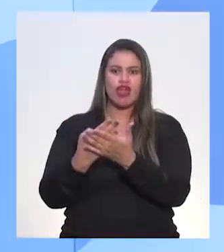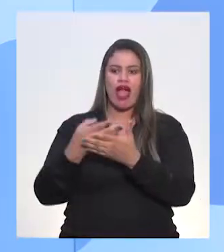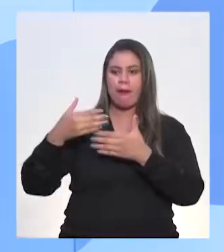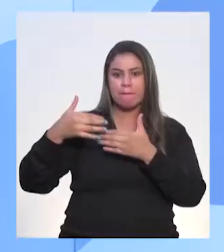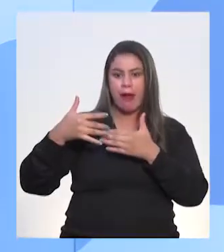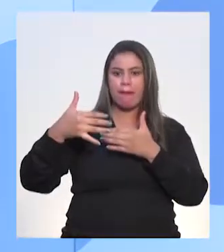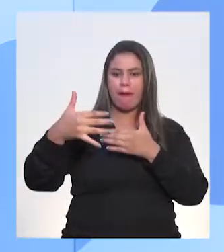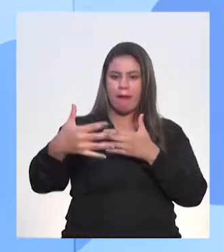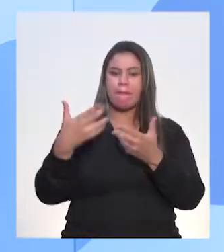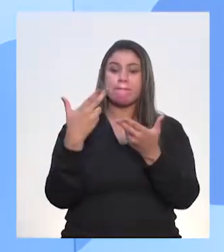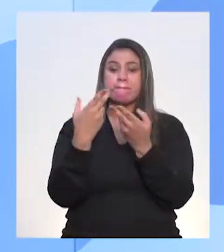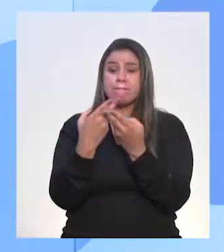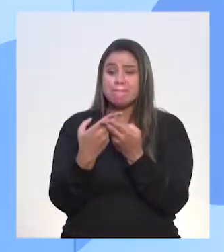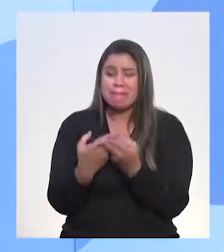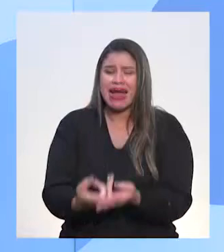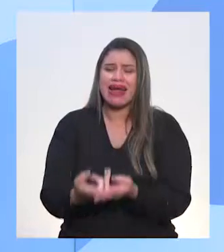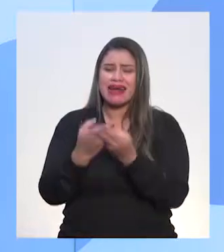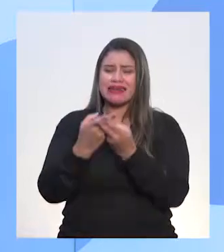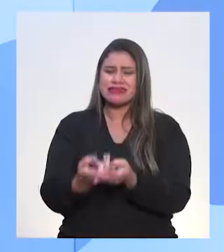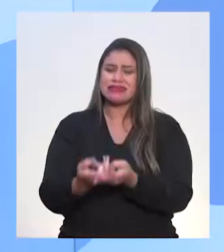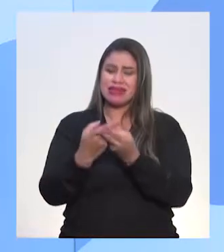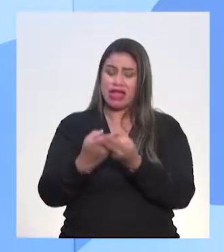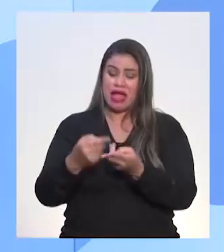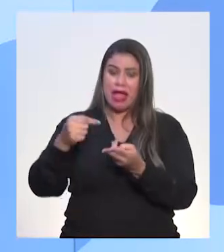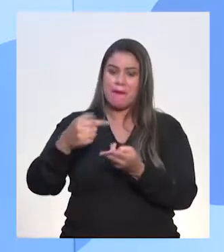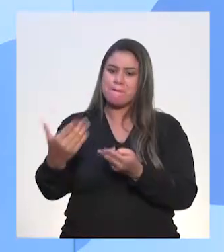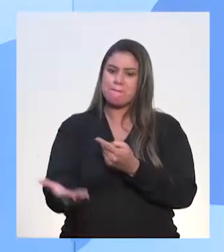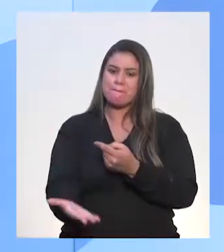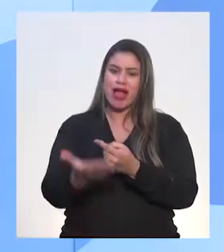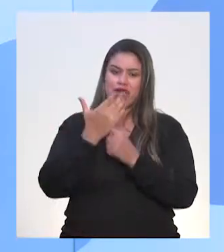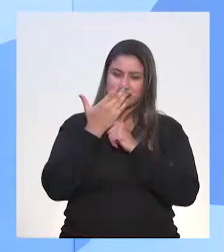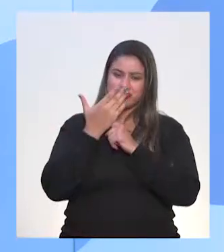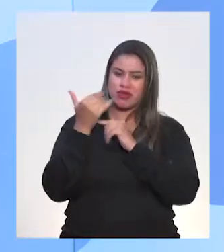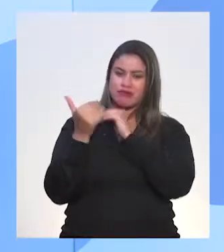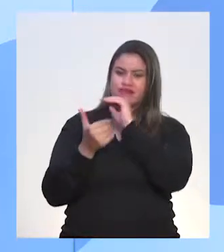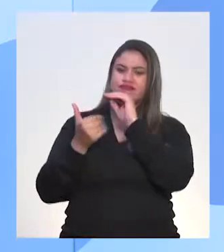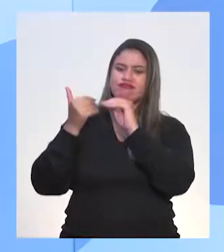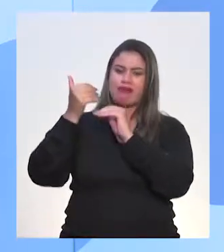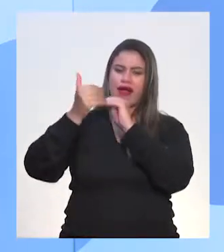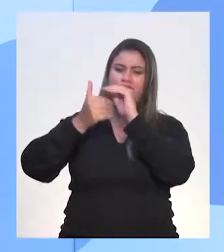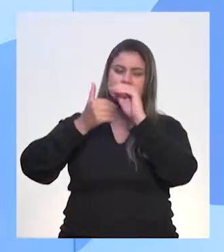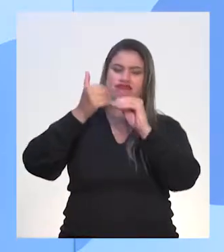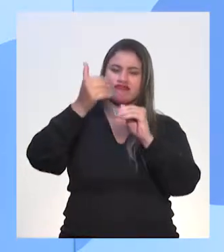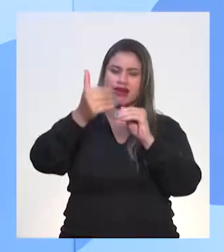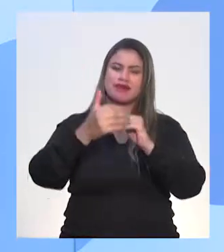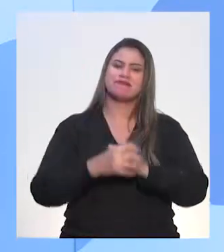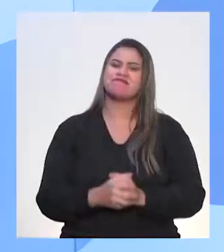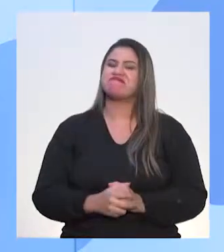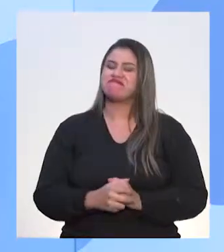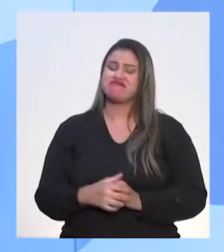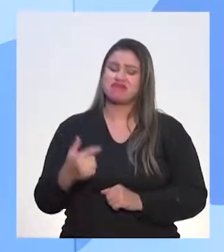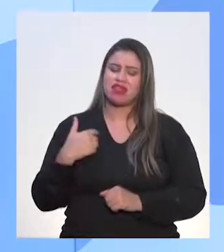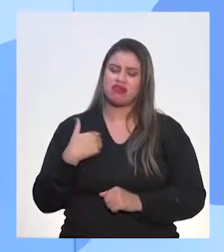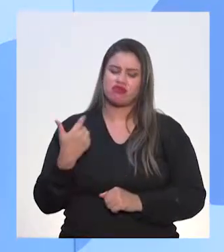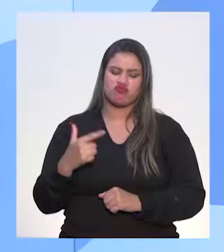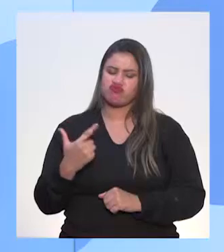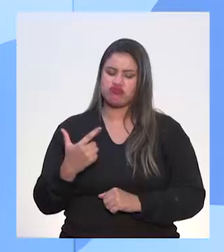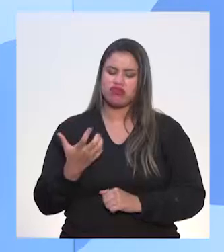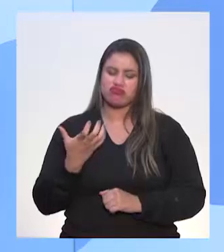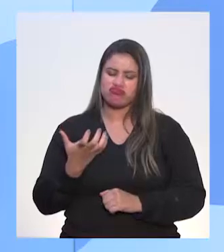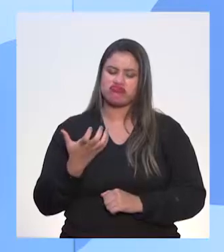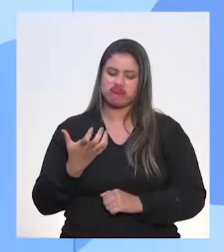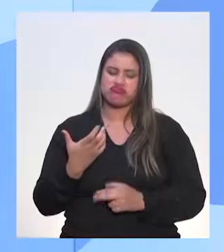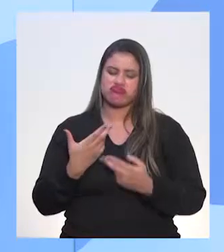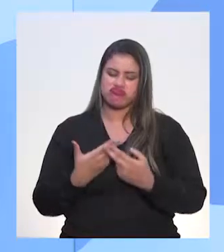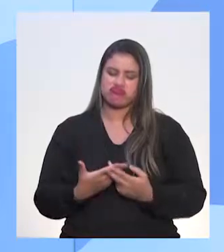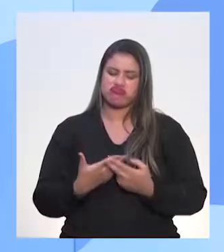no tempo ter paciência que as coisas vão Progresso com a professora Luanda disse é um poder que eu não tenho eu gostaria de